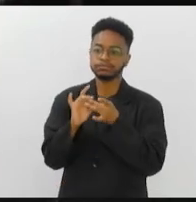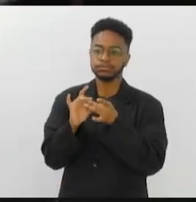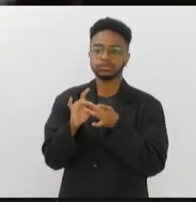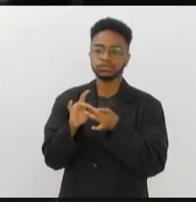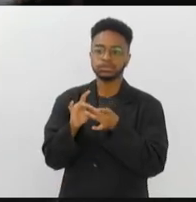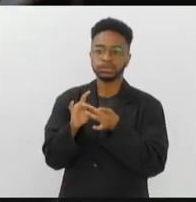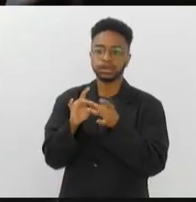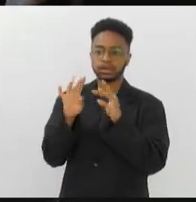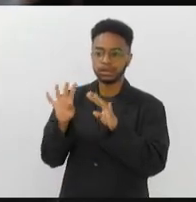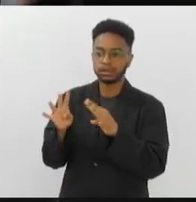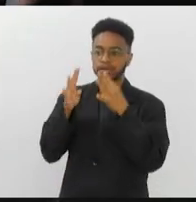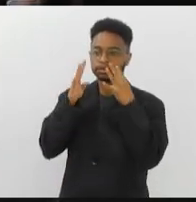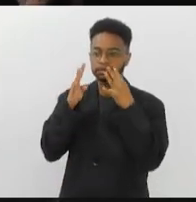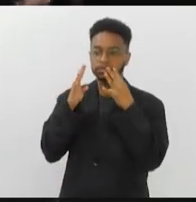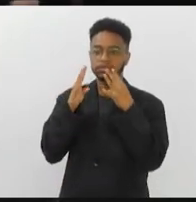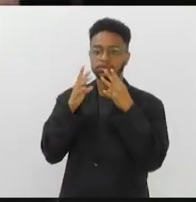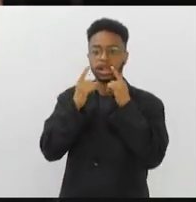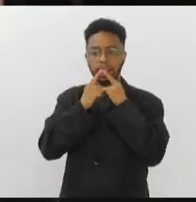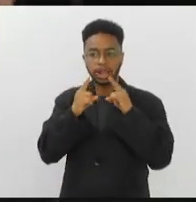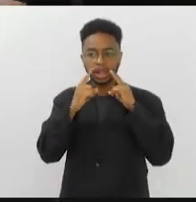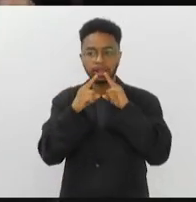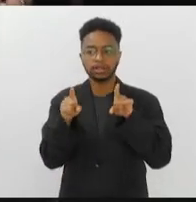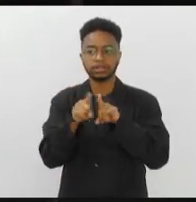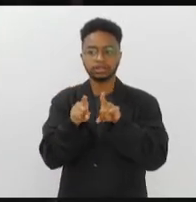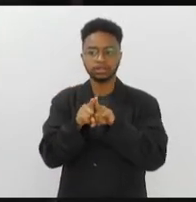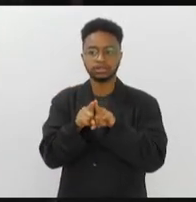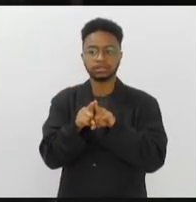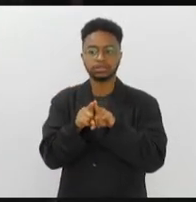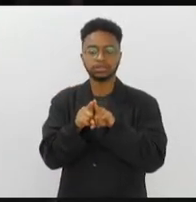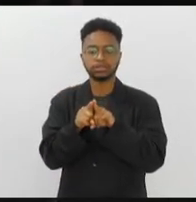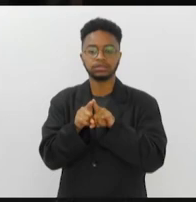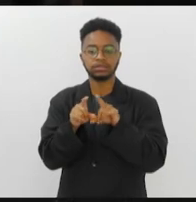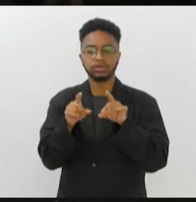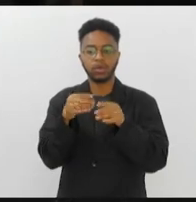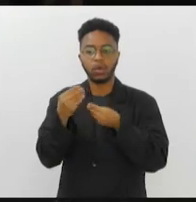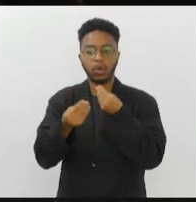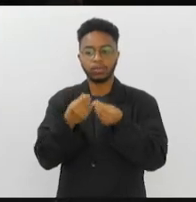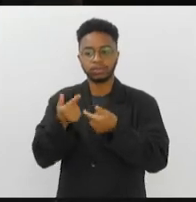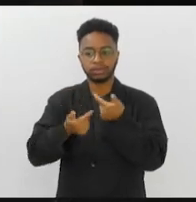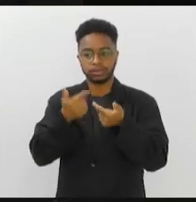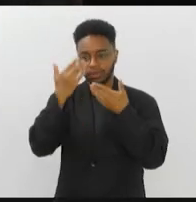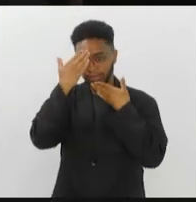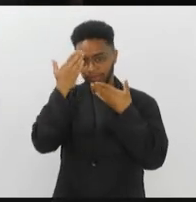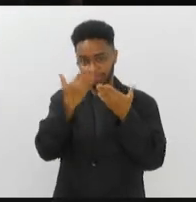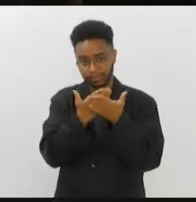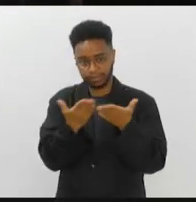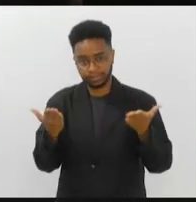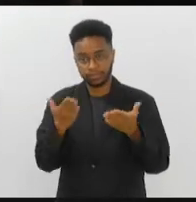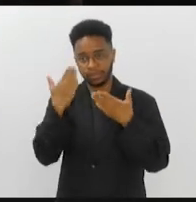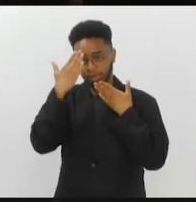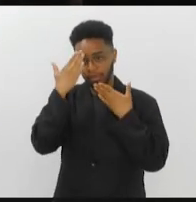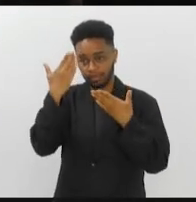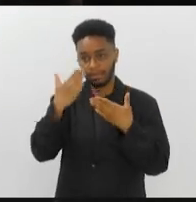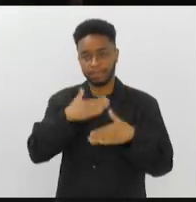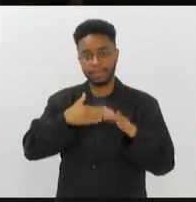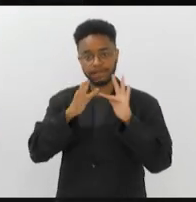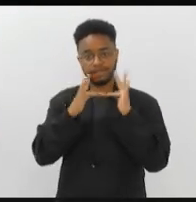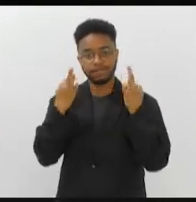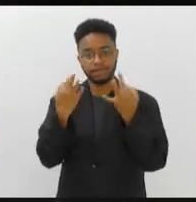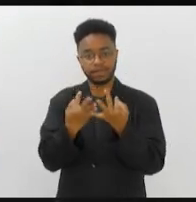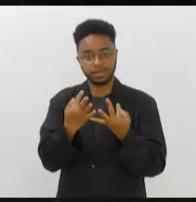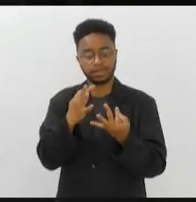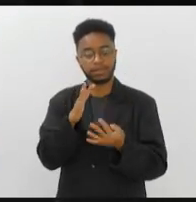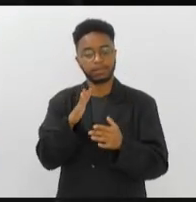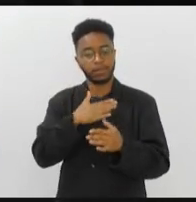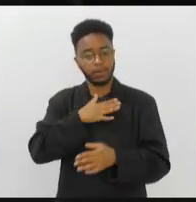ouvindo todas as queixas e durezas desse trabalho. Obrigada, meu amor. Obrigada, minha família.